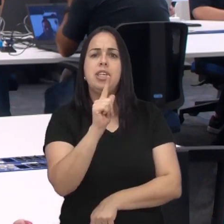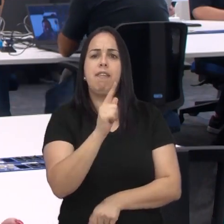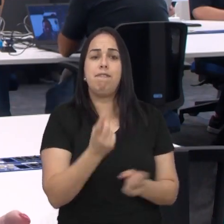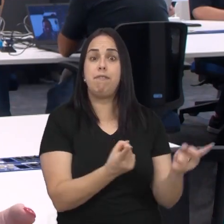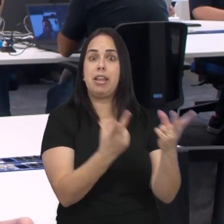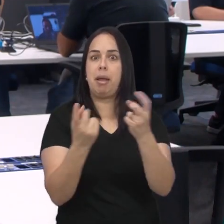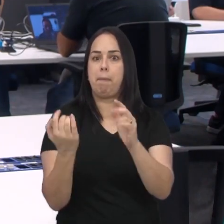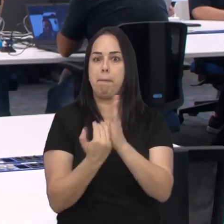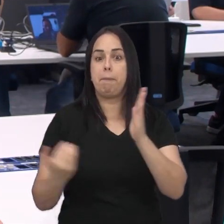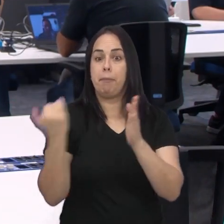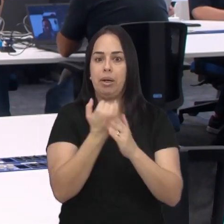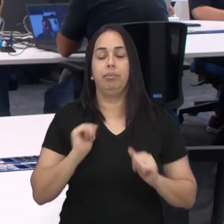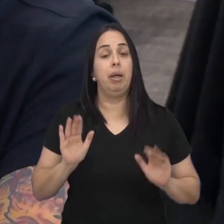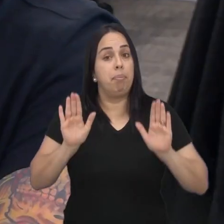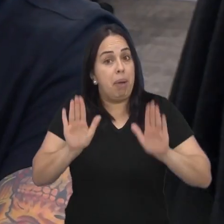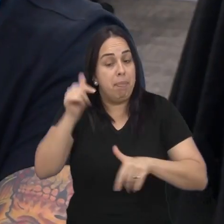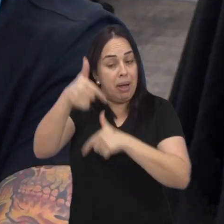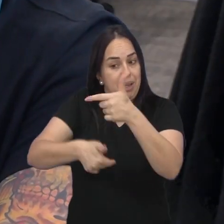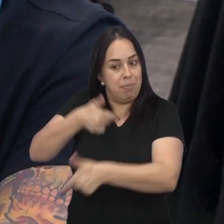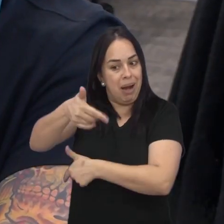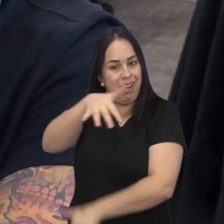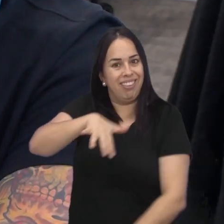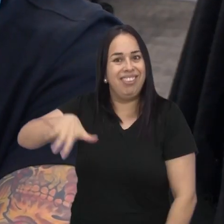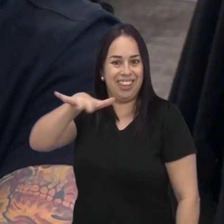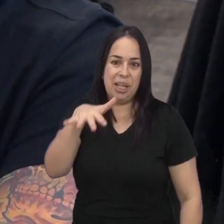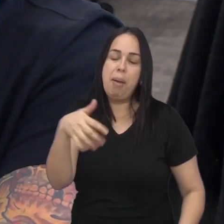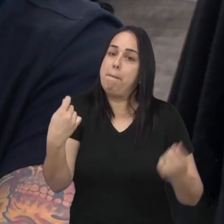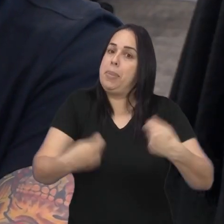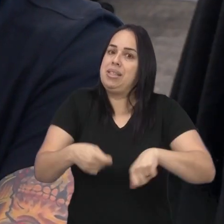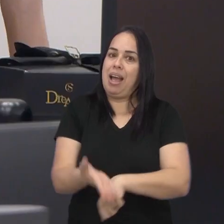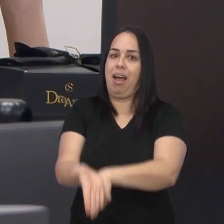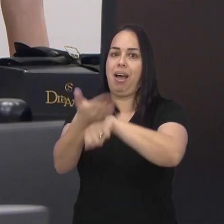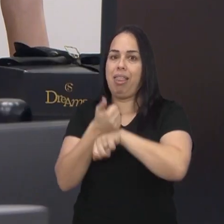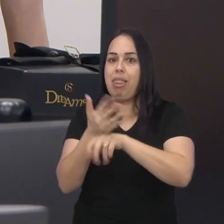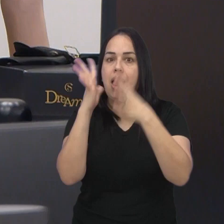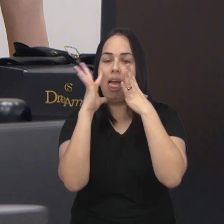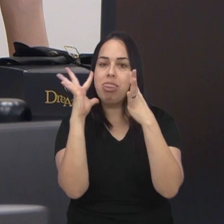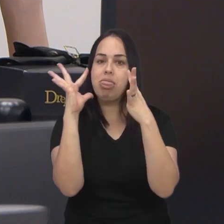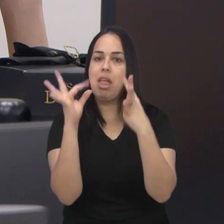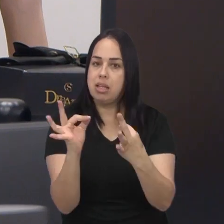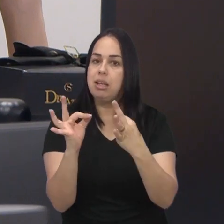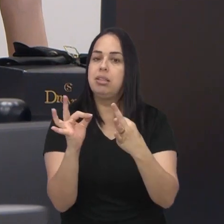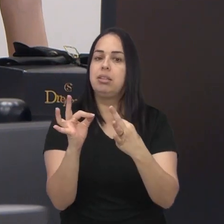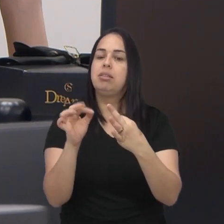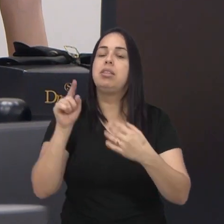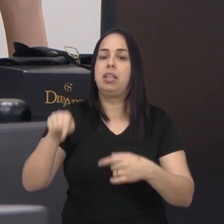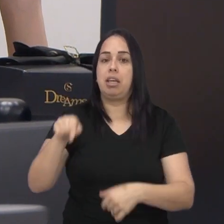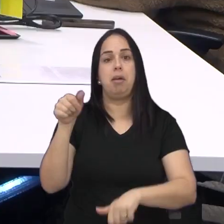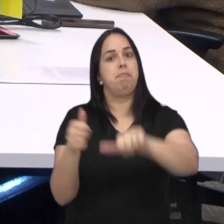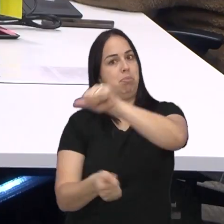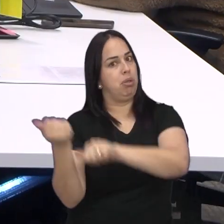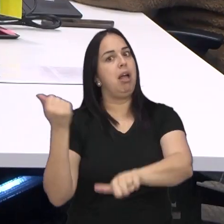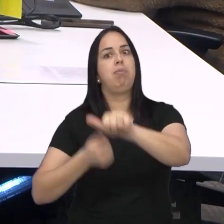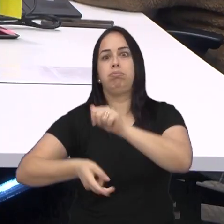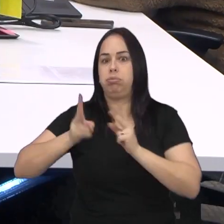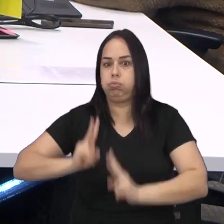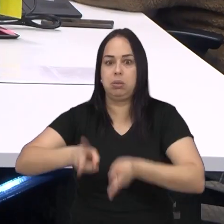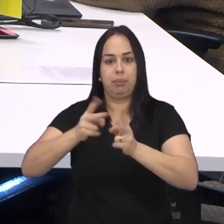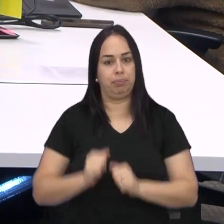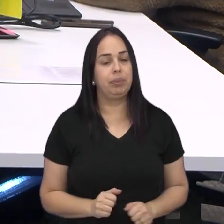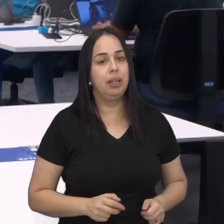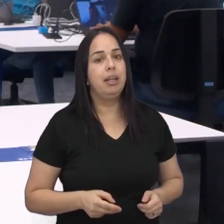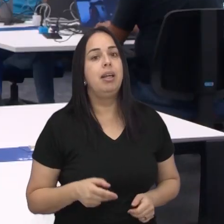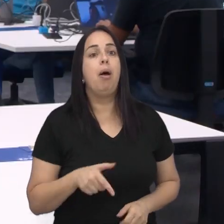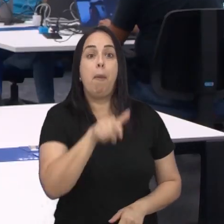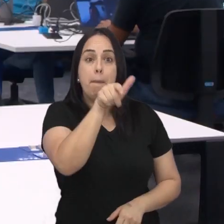o produto quanto para a empresa. Mas para atuar numa área como essa, é preciso estar atento às constantes mudanças do